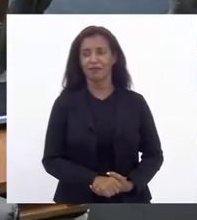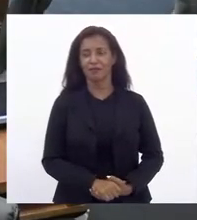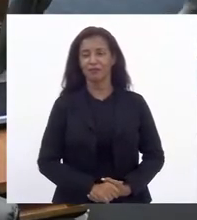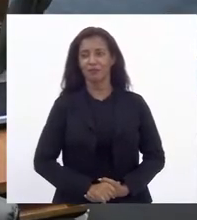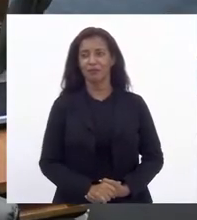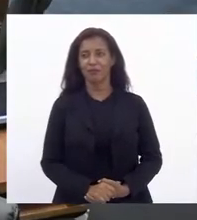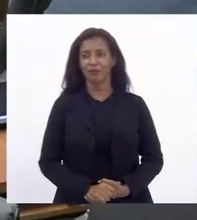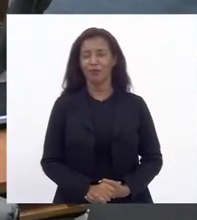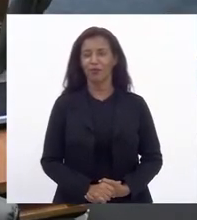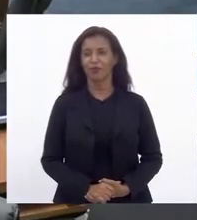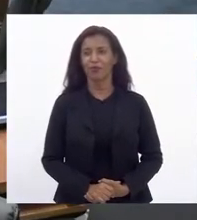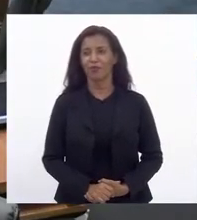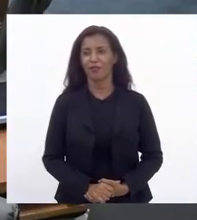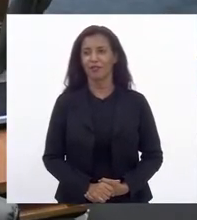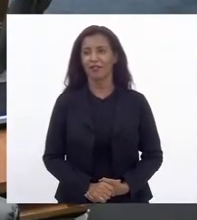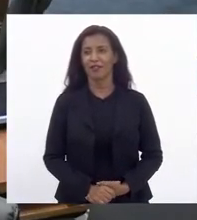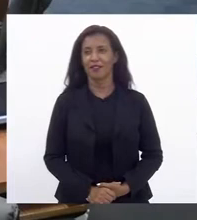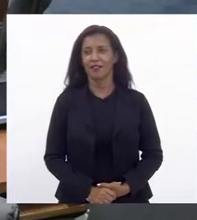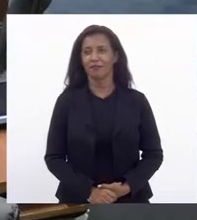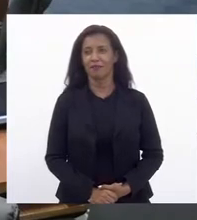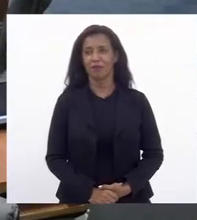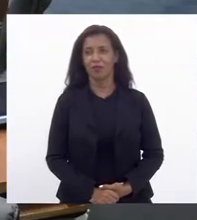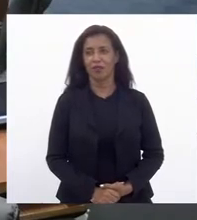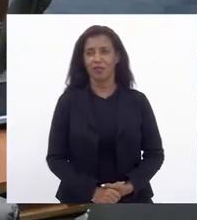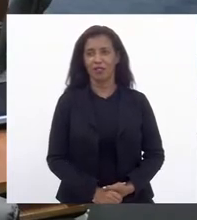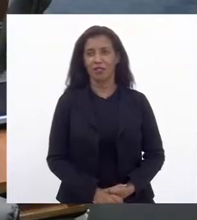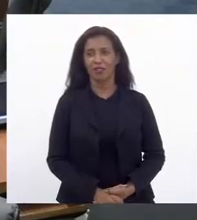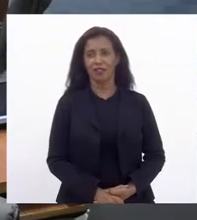Eu vi ele ali, ó. O Siri tá aqui à frente.